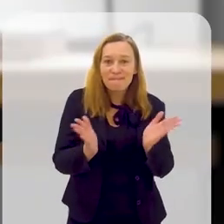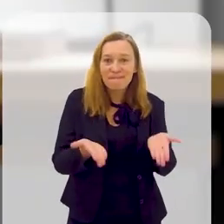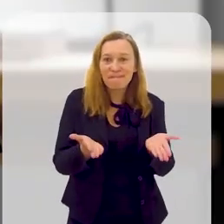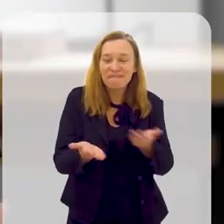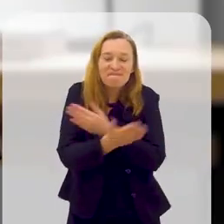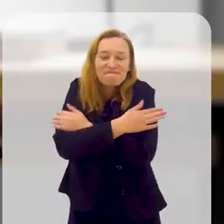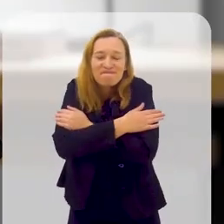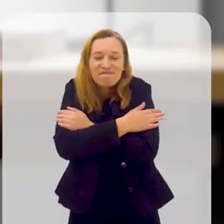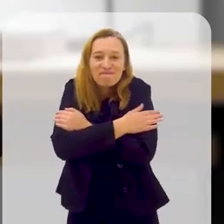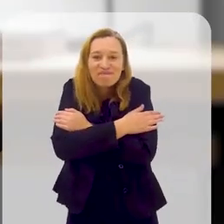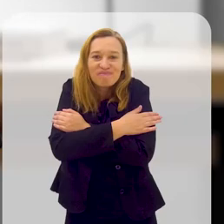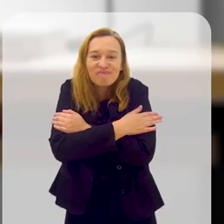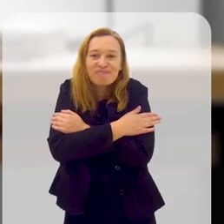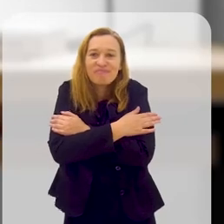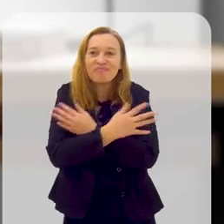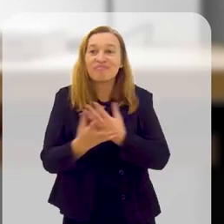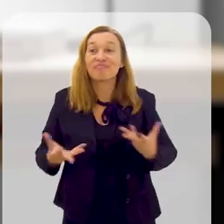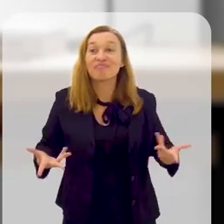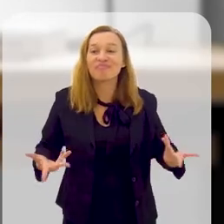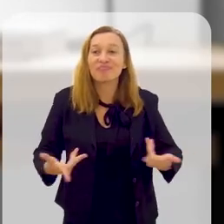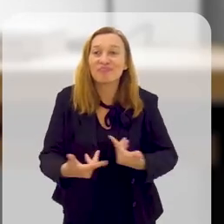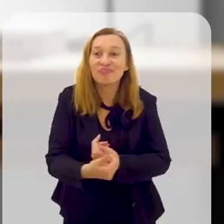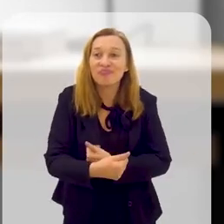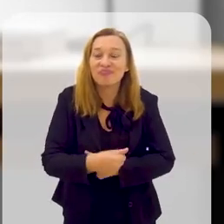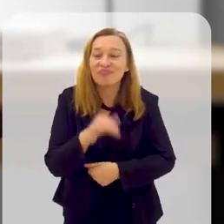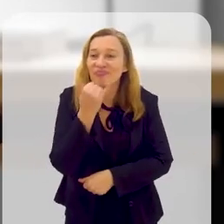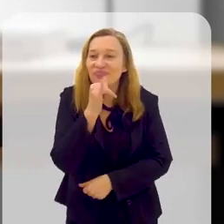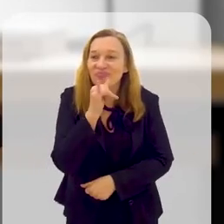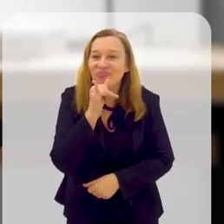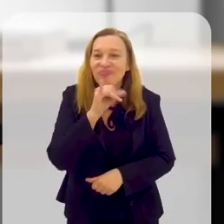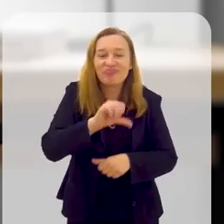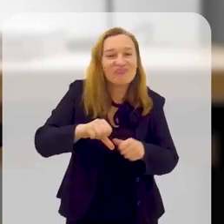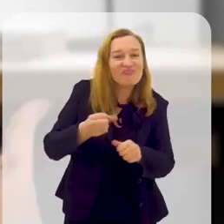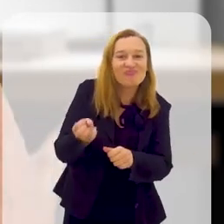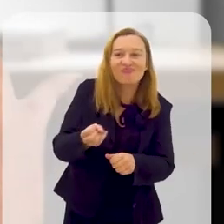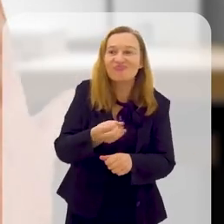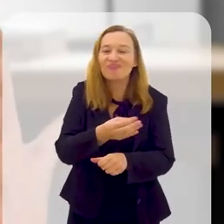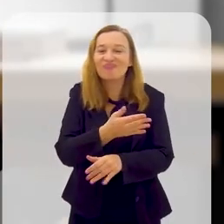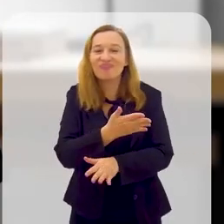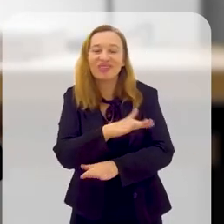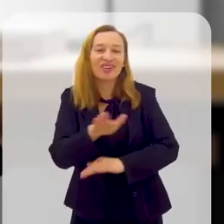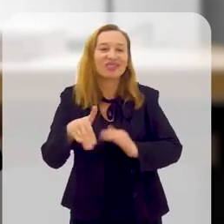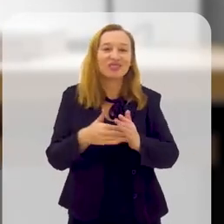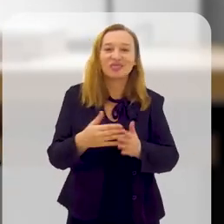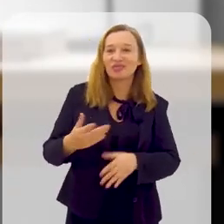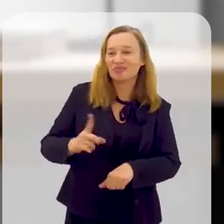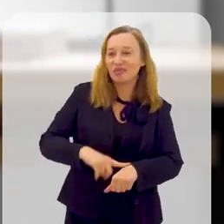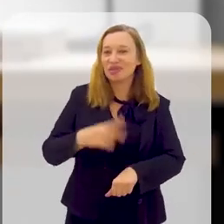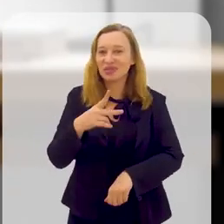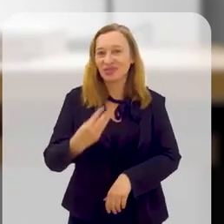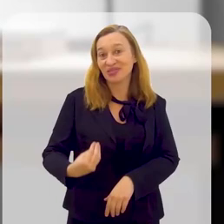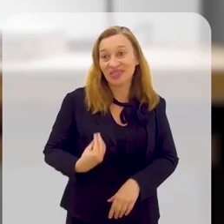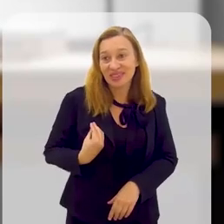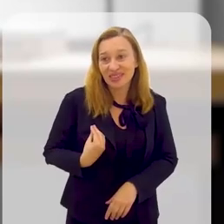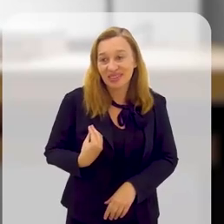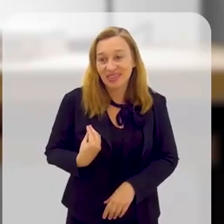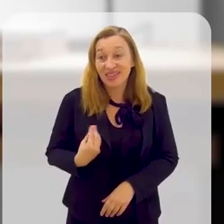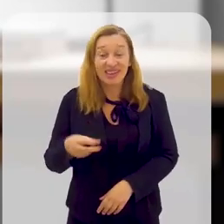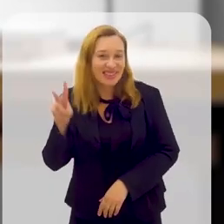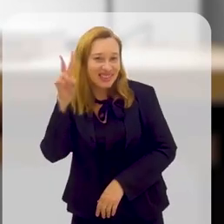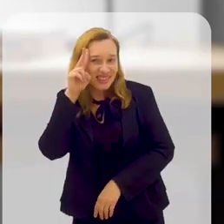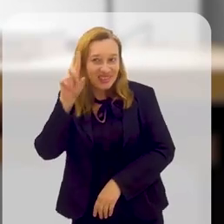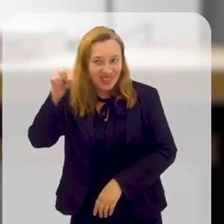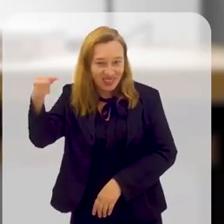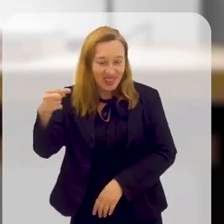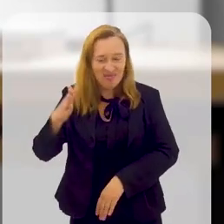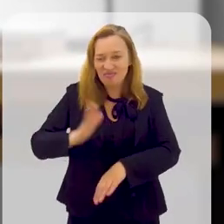a gente até agora aquele abraço bem quentinho e energias renovadoras em todos os momentos da sua vida